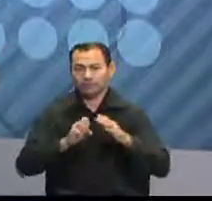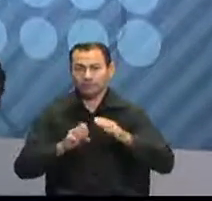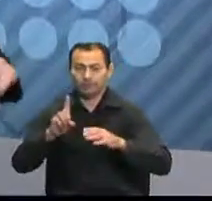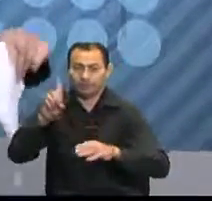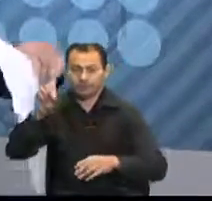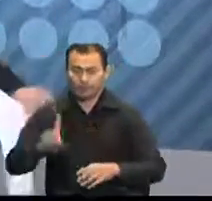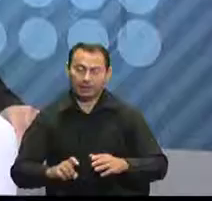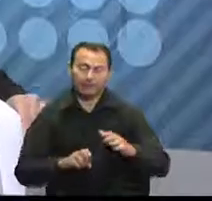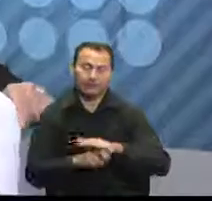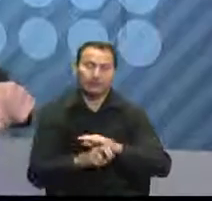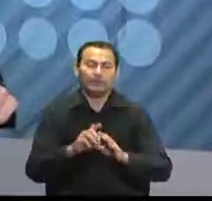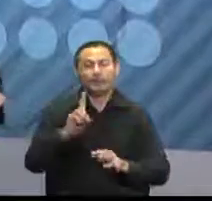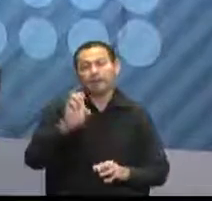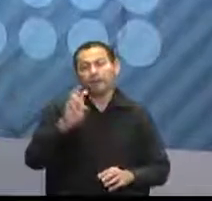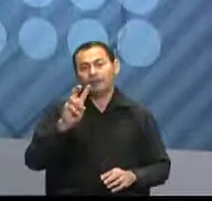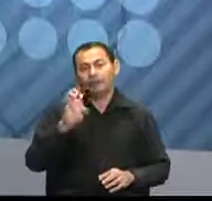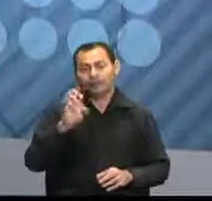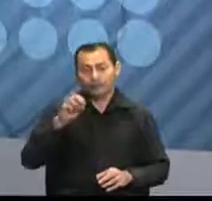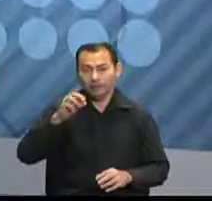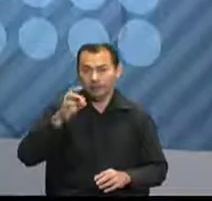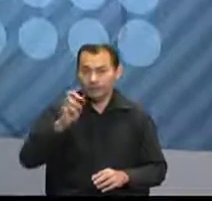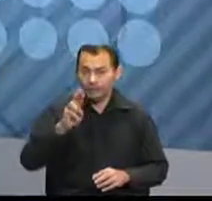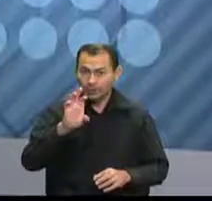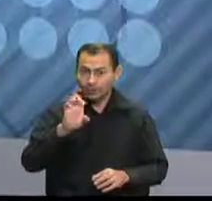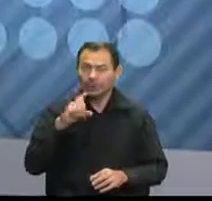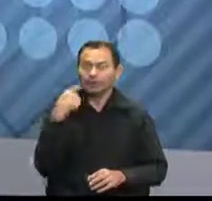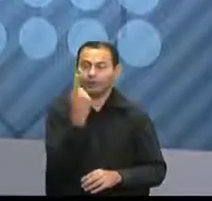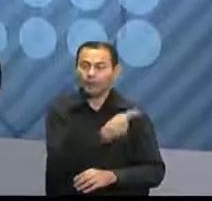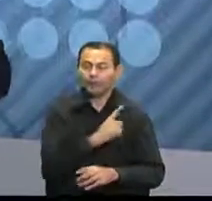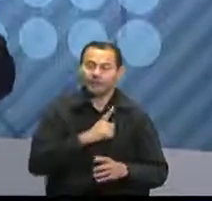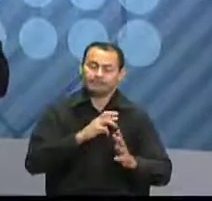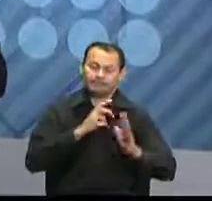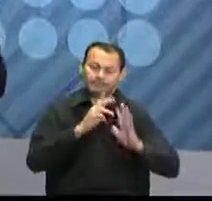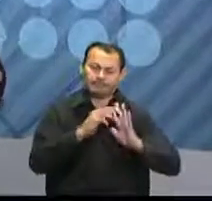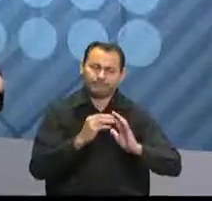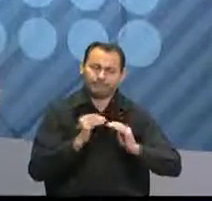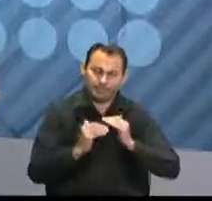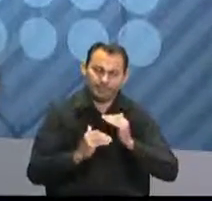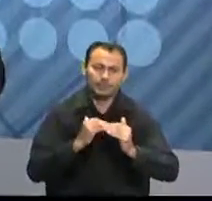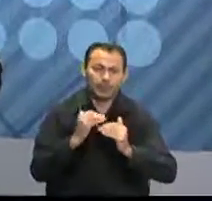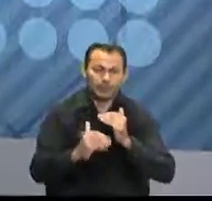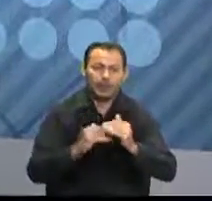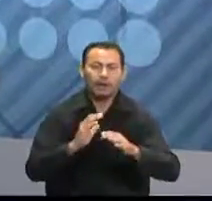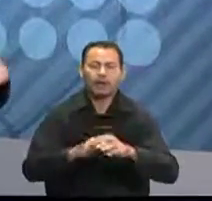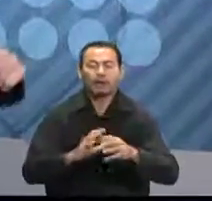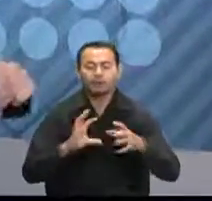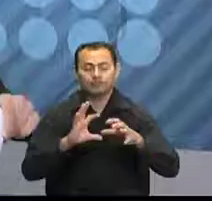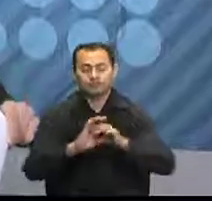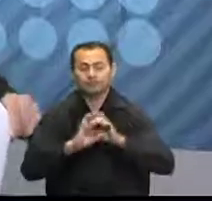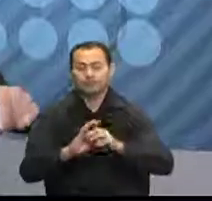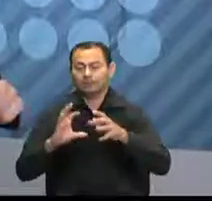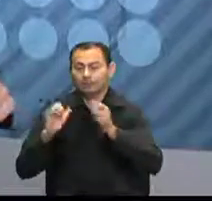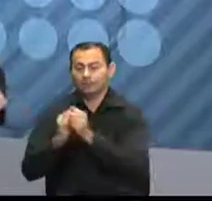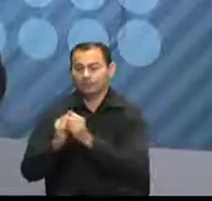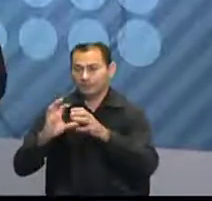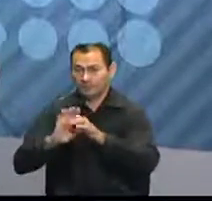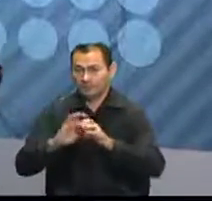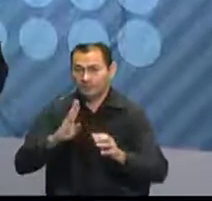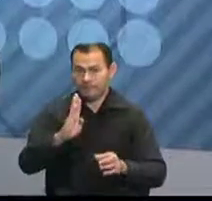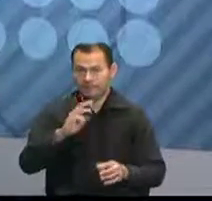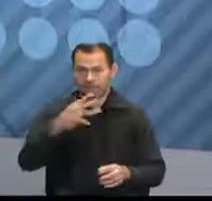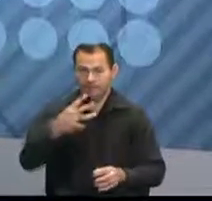sons por exemplo debêntures então nós temos é esse processo amarrado na b3 tá